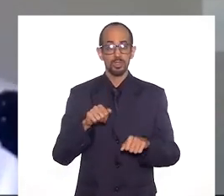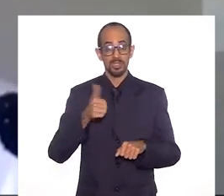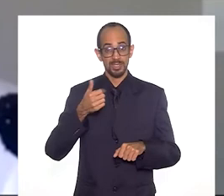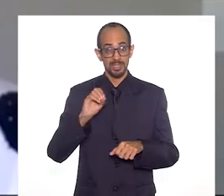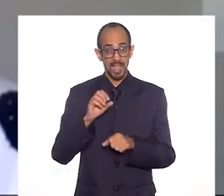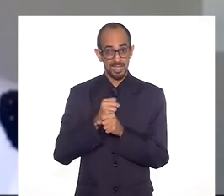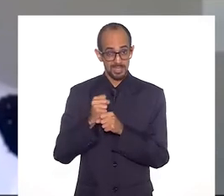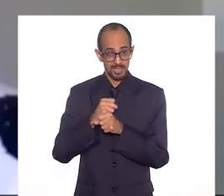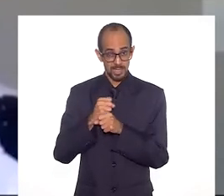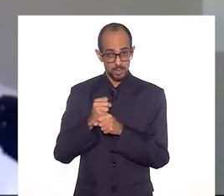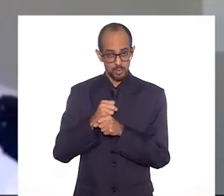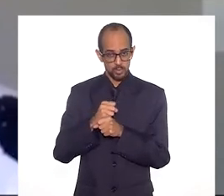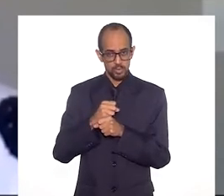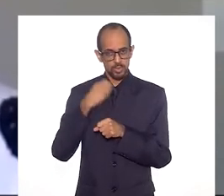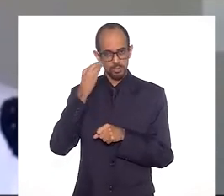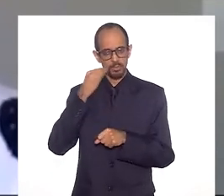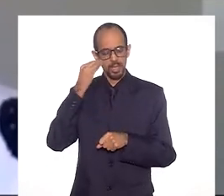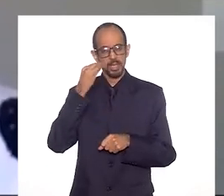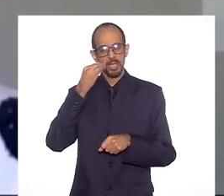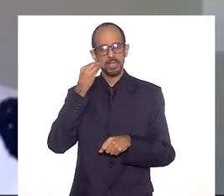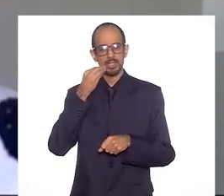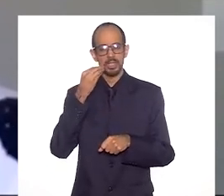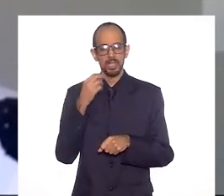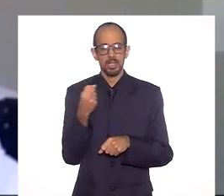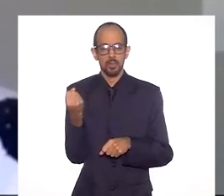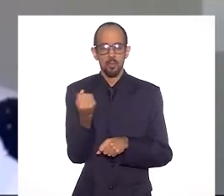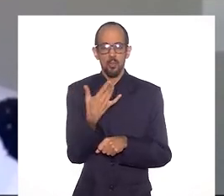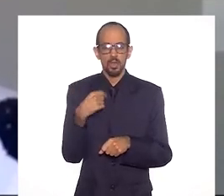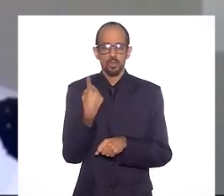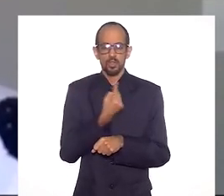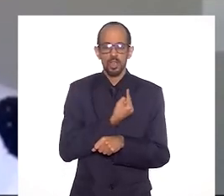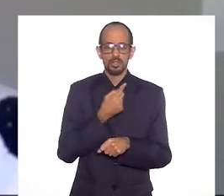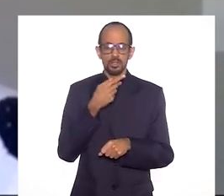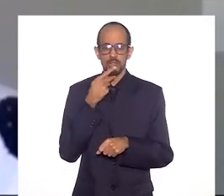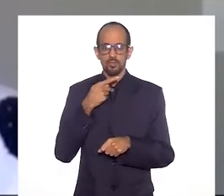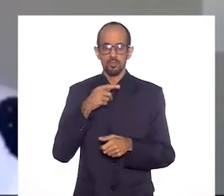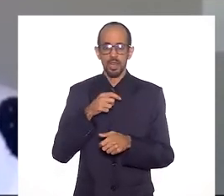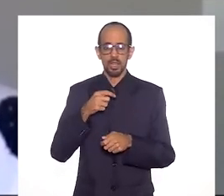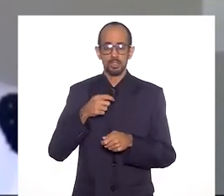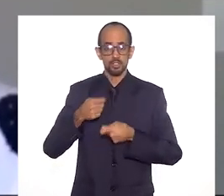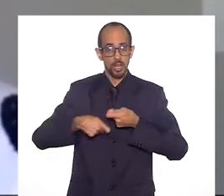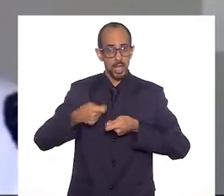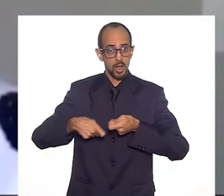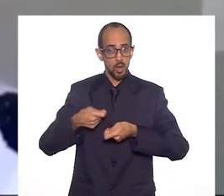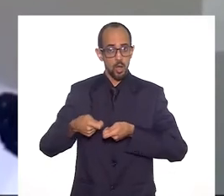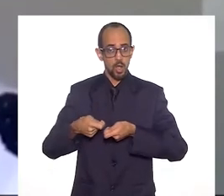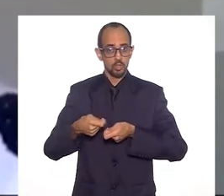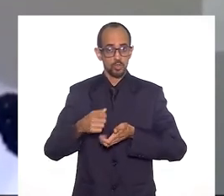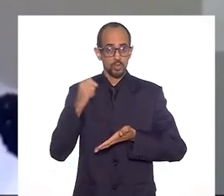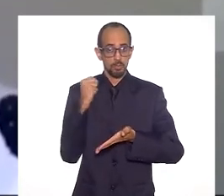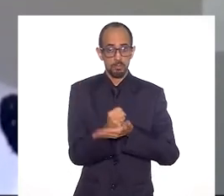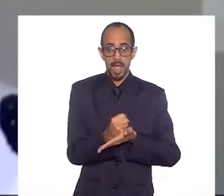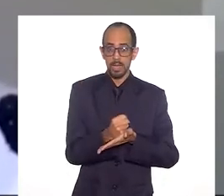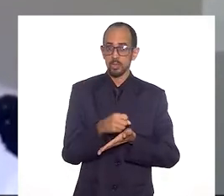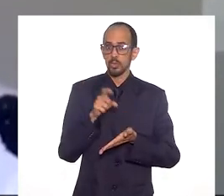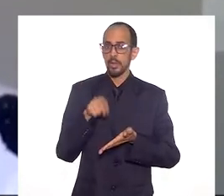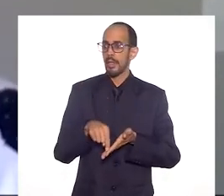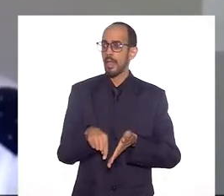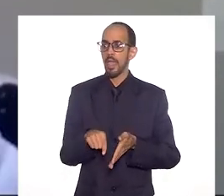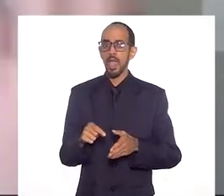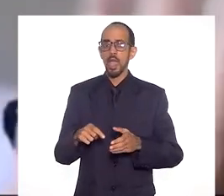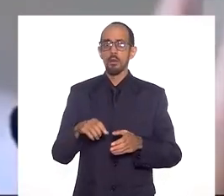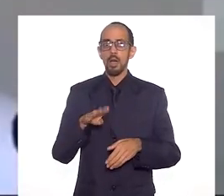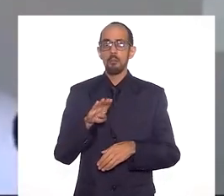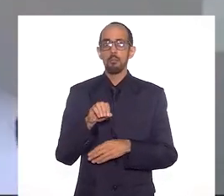de atuação que, quando a gente está falando de negócios de impacto, é uma bolha ainda. A gente sabe